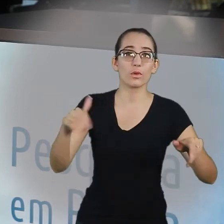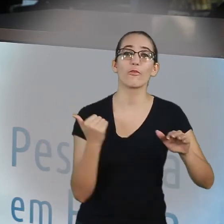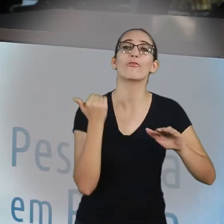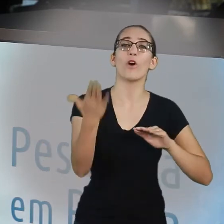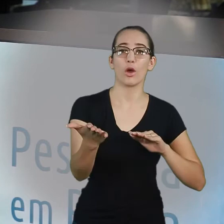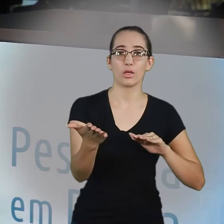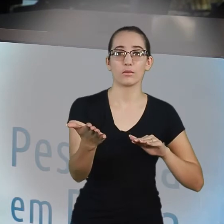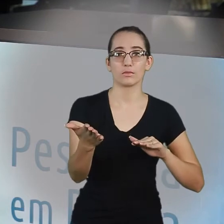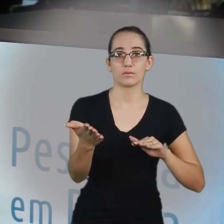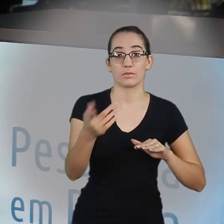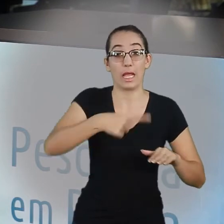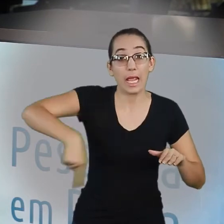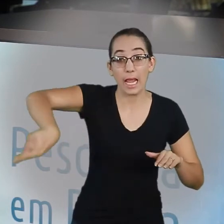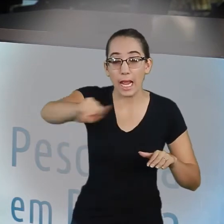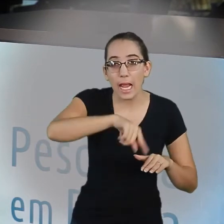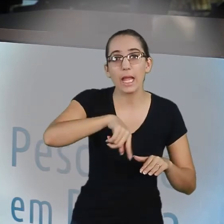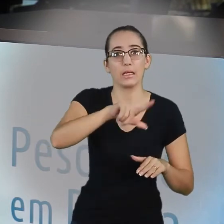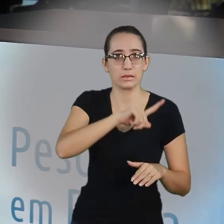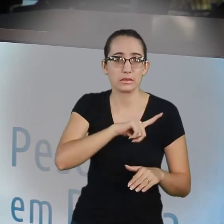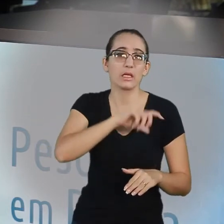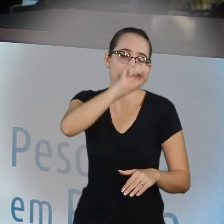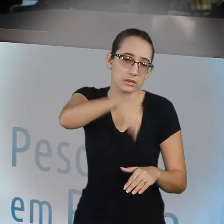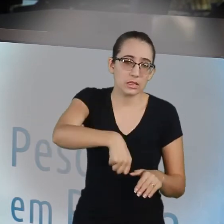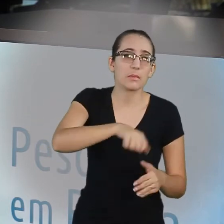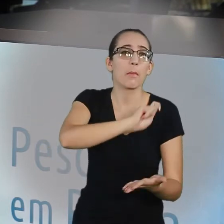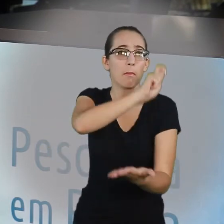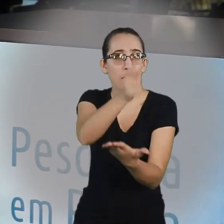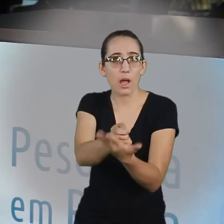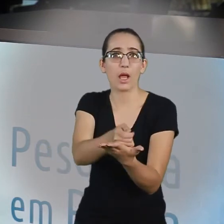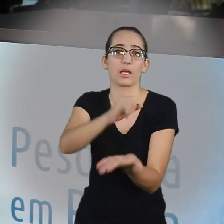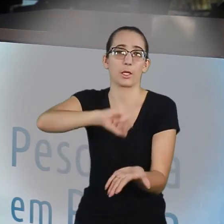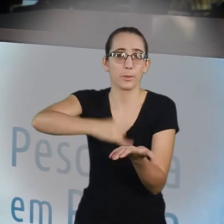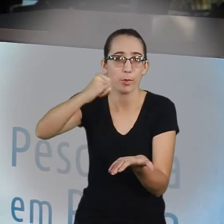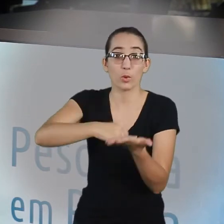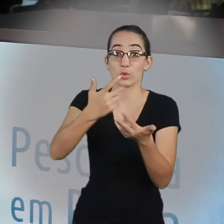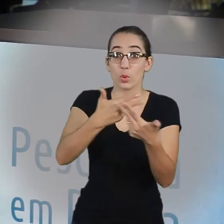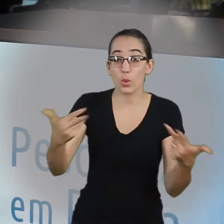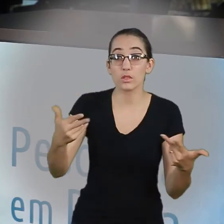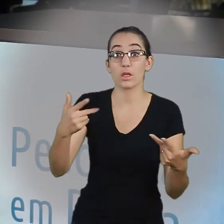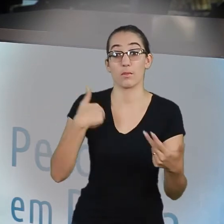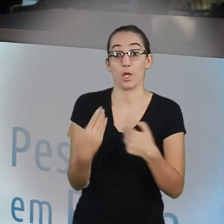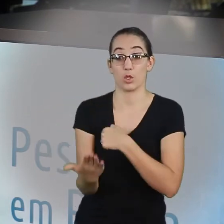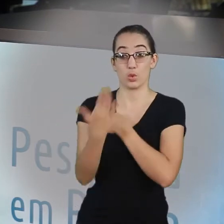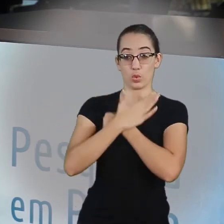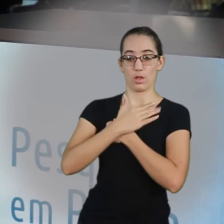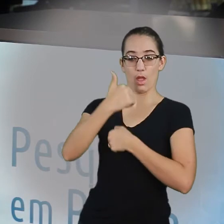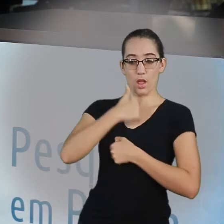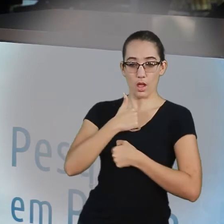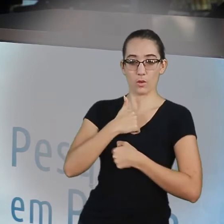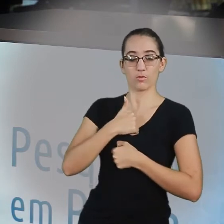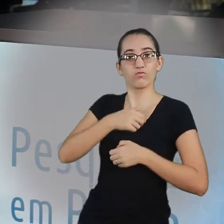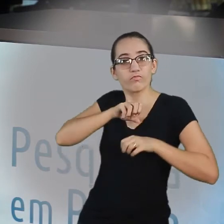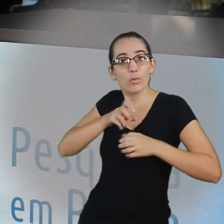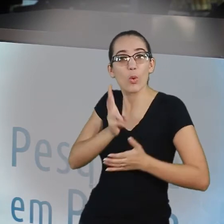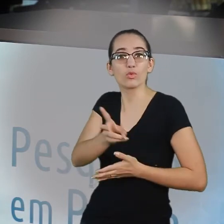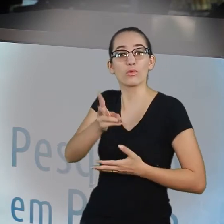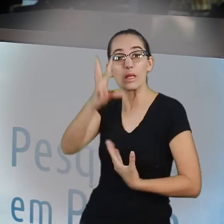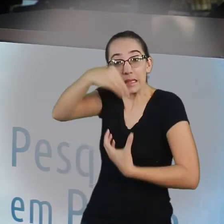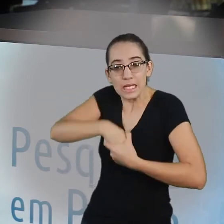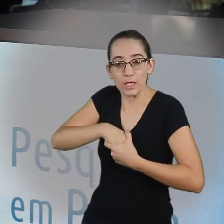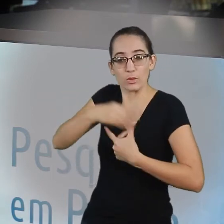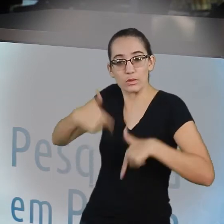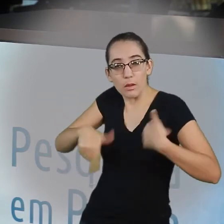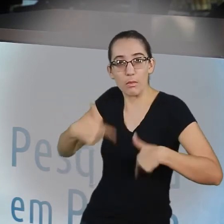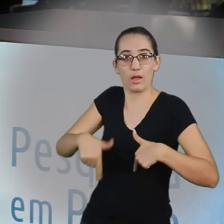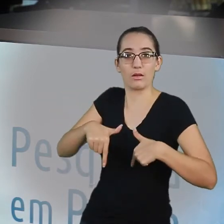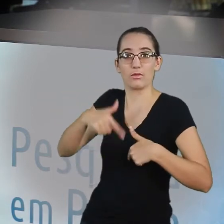os impostos que sustentam os nossos salários. Então nós temos o dever de mostrar o conhecimento de qualidade que a gente produz aqui dentro em